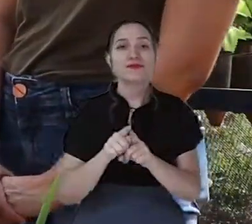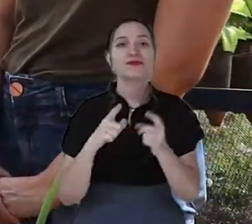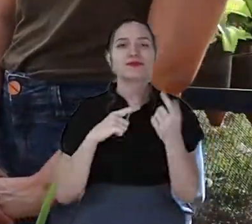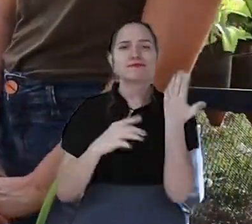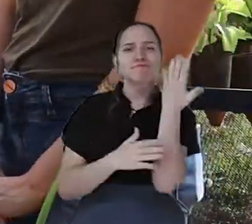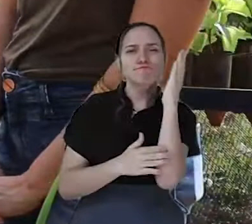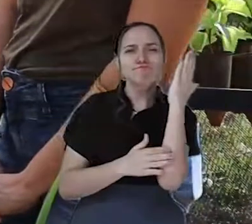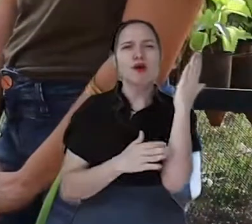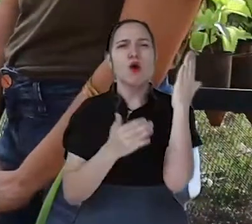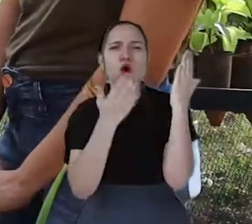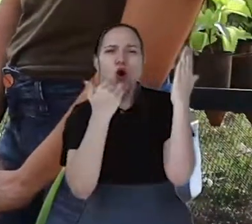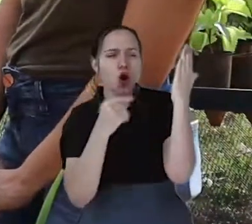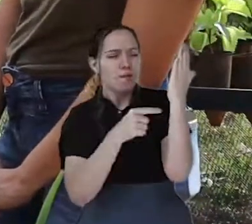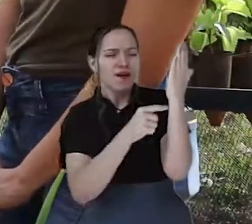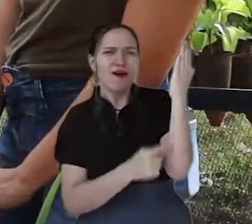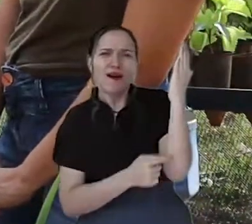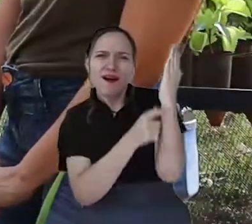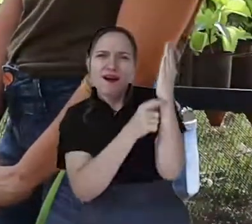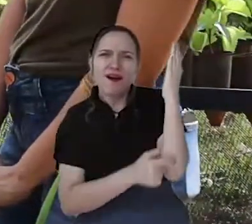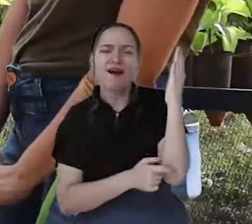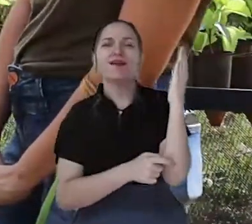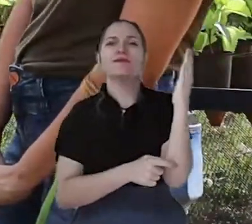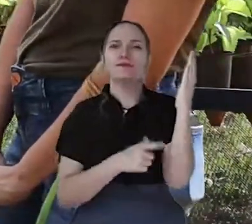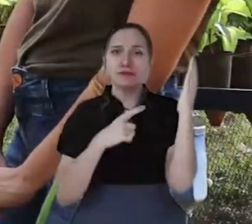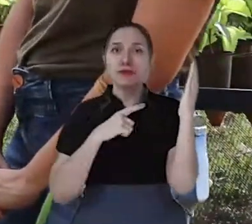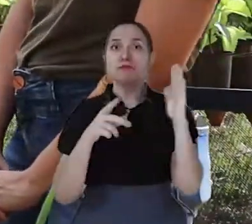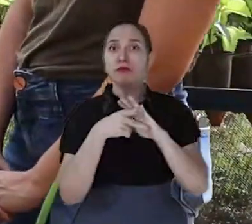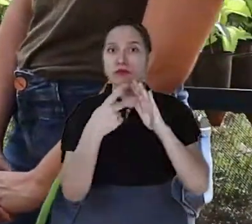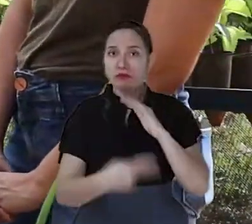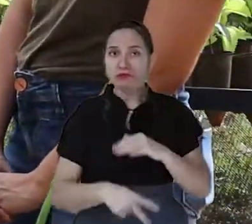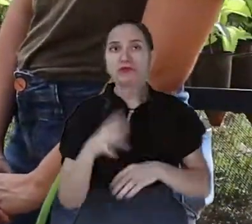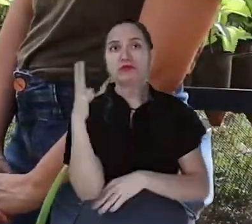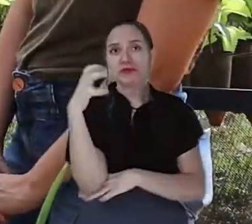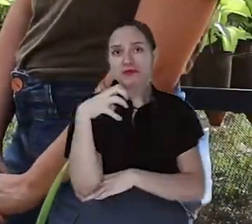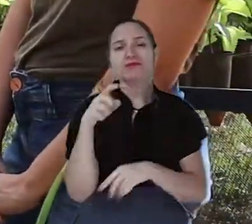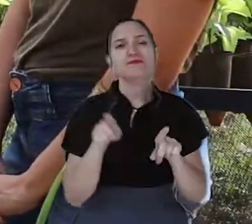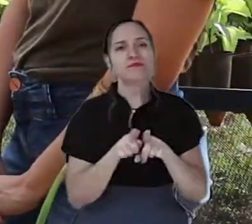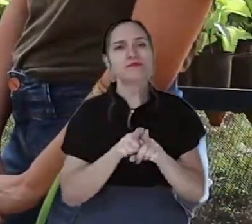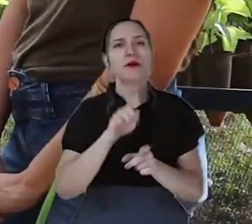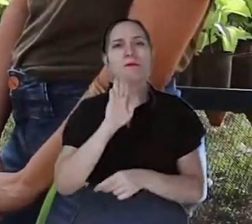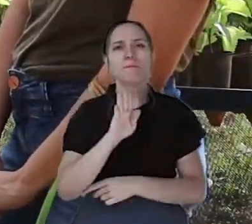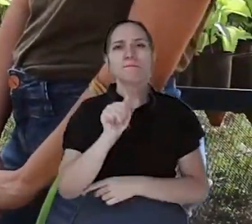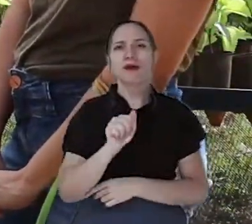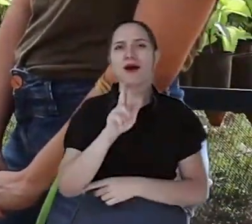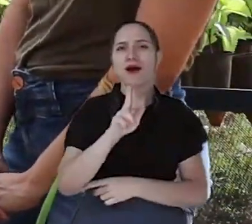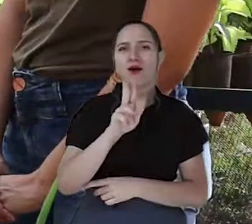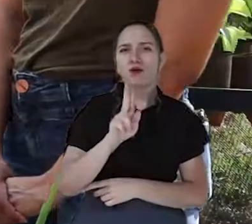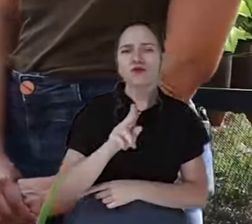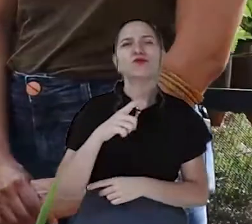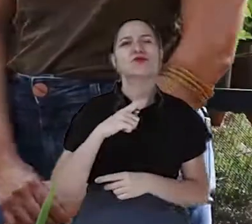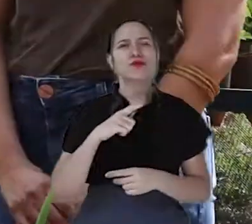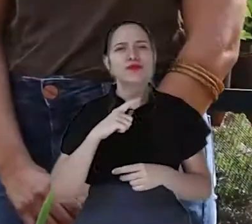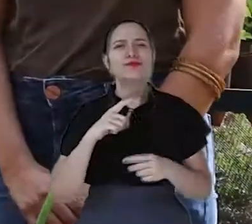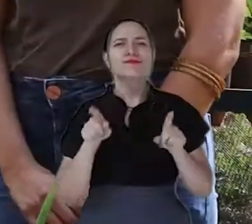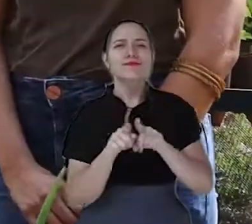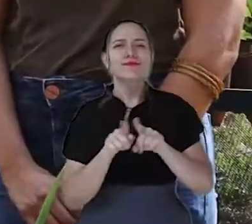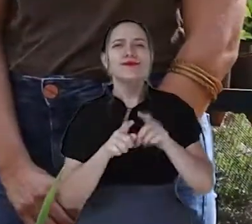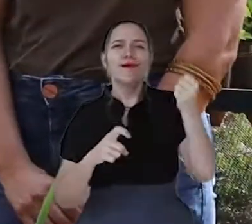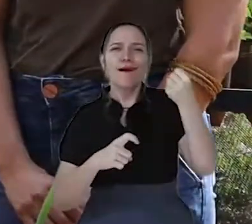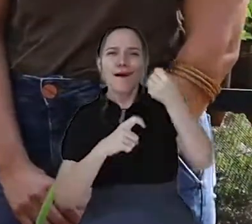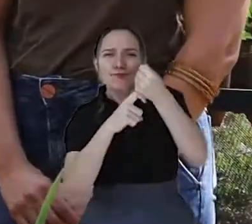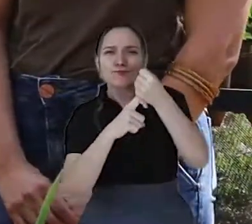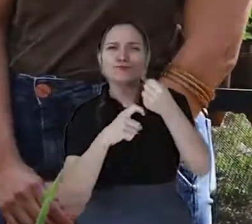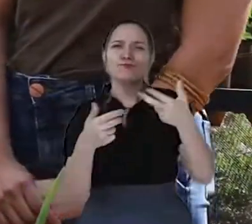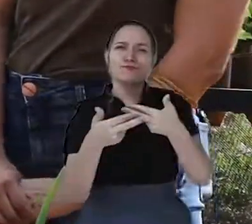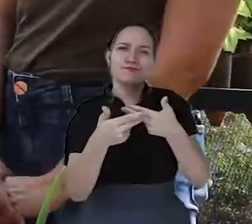aqui das matas do Cerrado. Né? Nós temos o baru, né, nós temos várias variedades de caju, tem o cajuí, o caju do